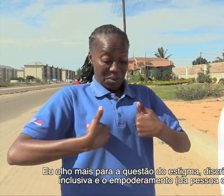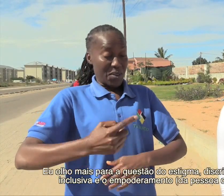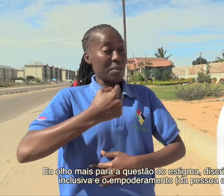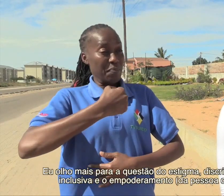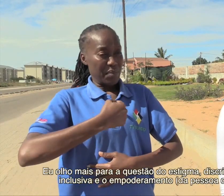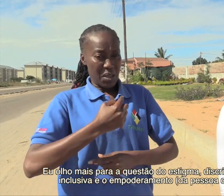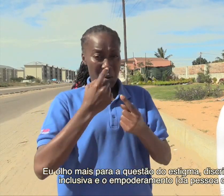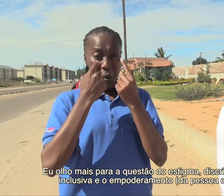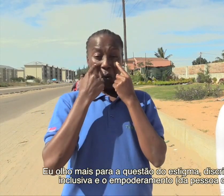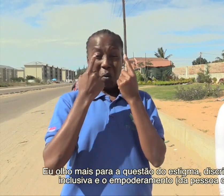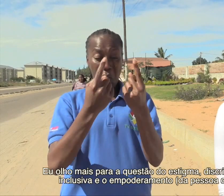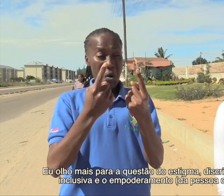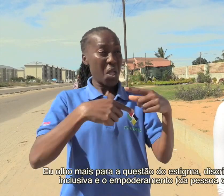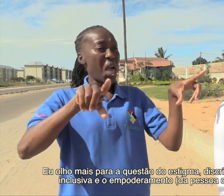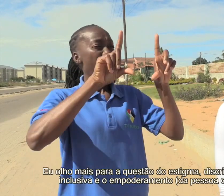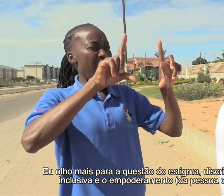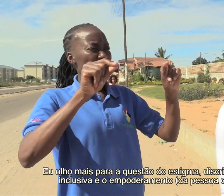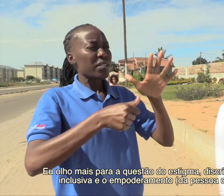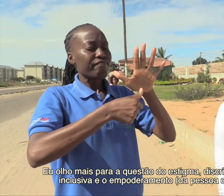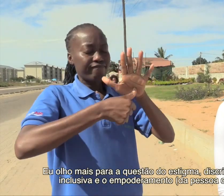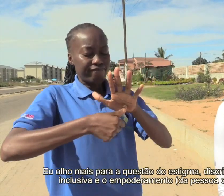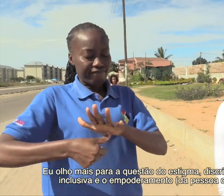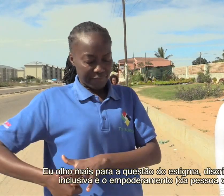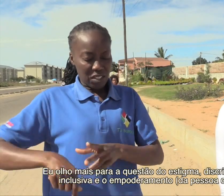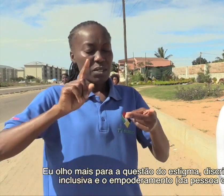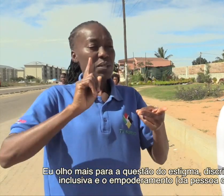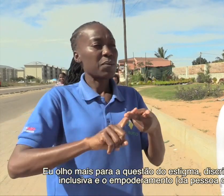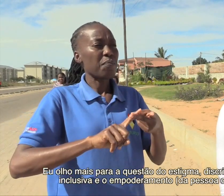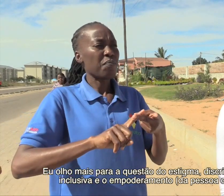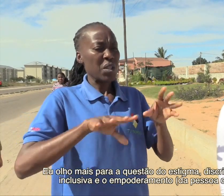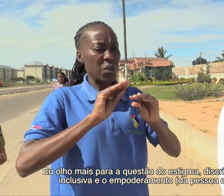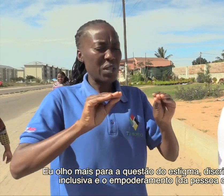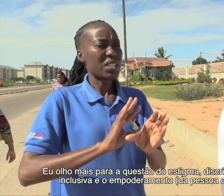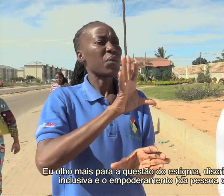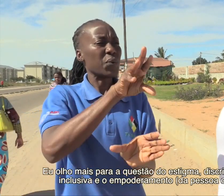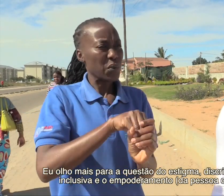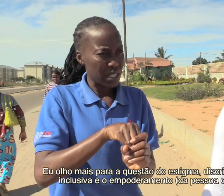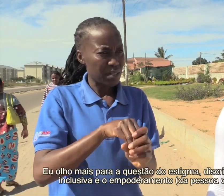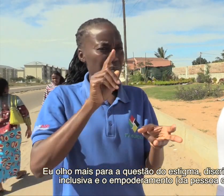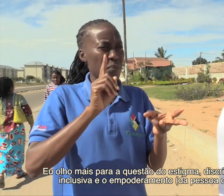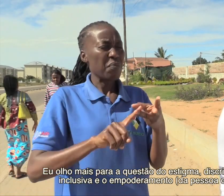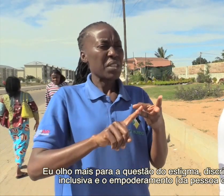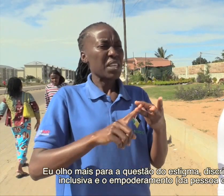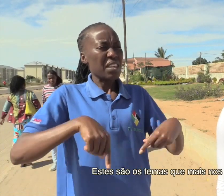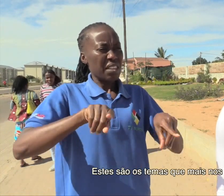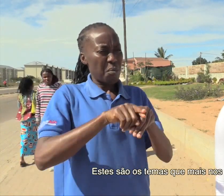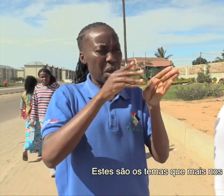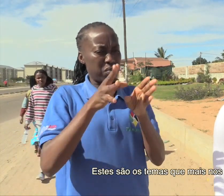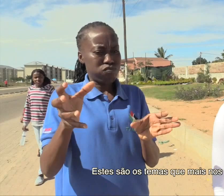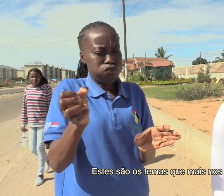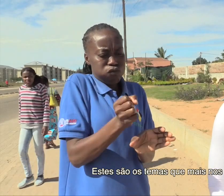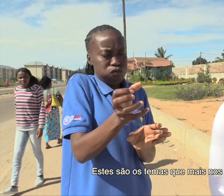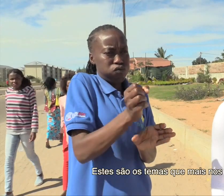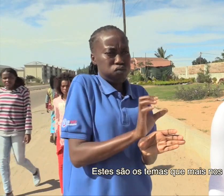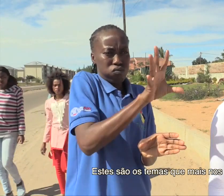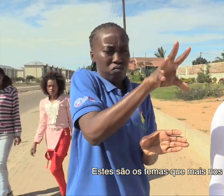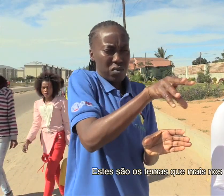olho mais pela questão do estigma e discriminação, a educação inclusiva e o empoderamento. Então,